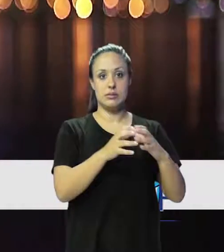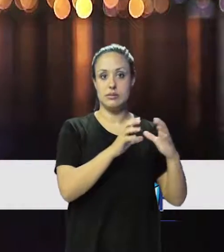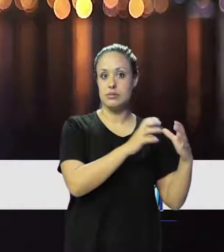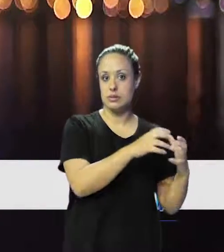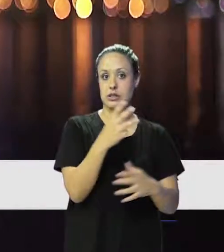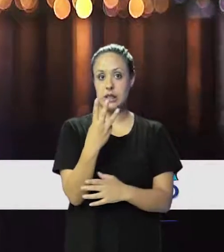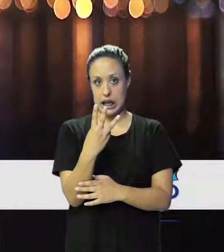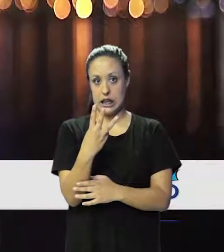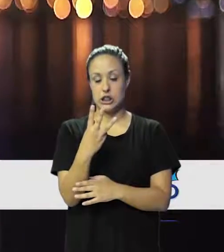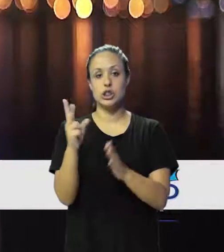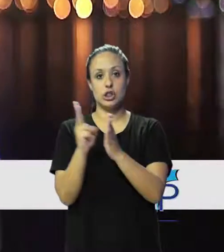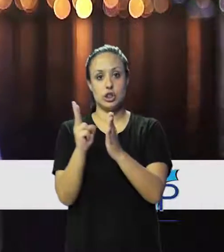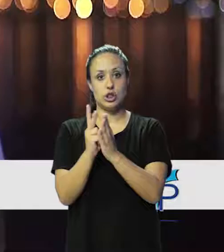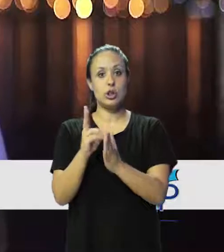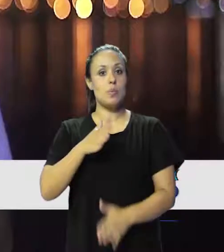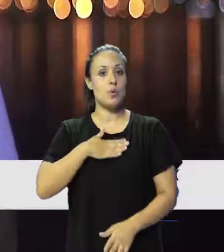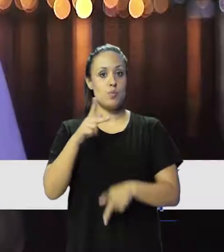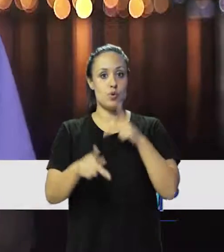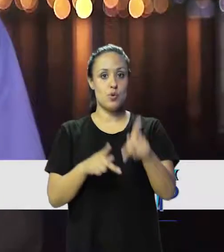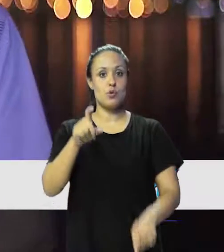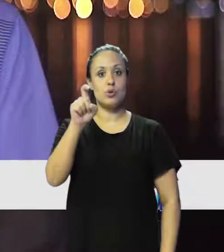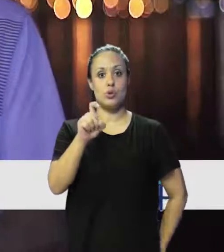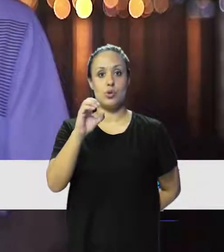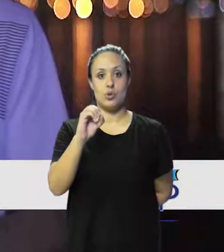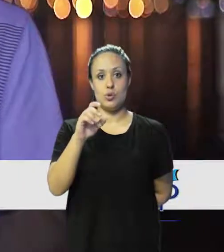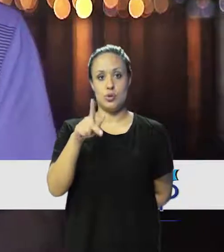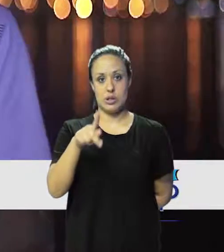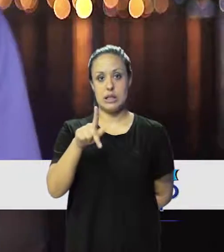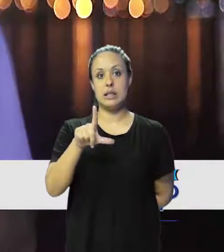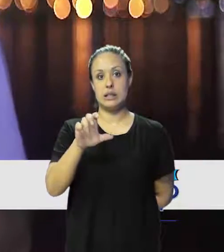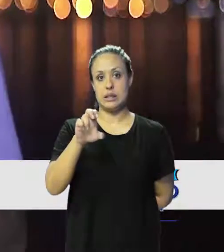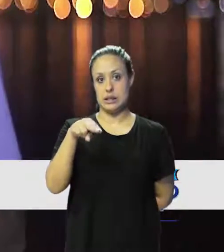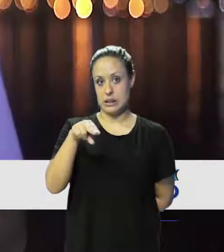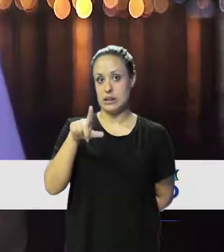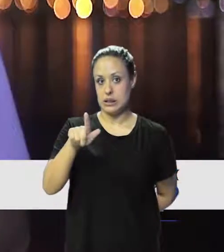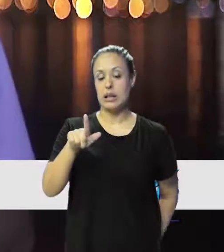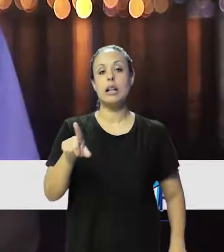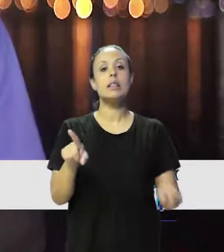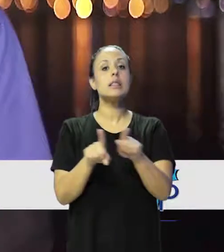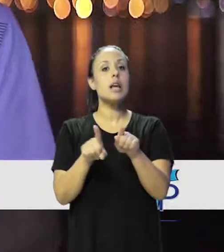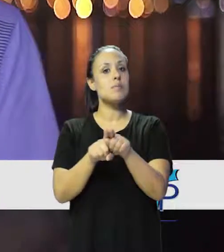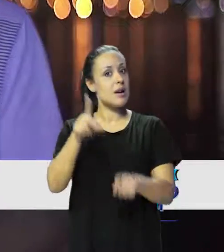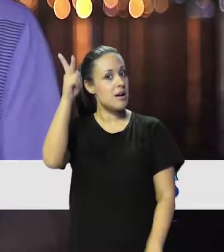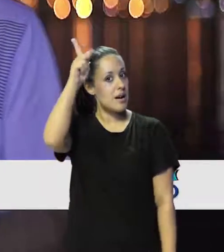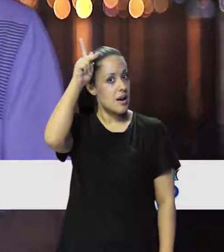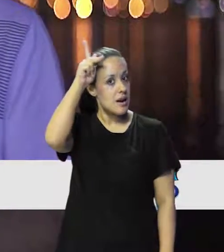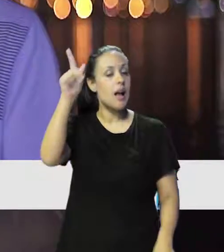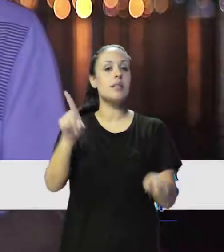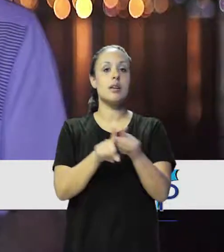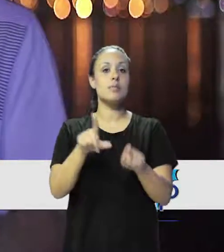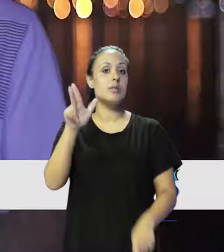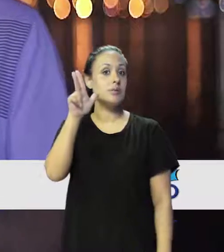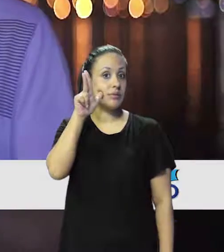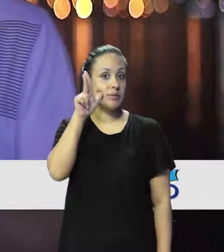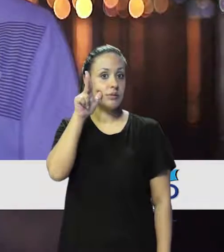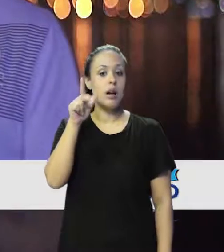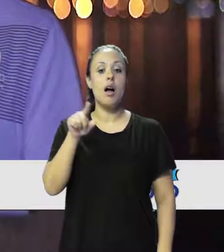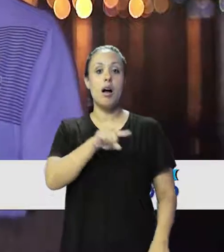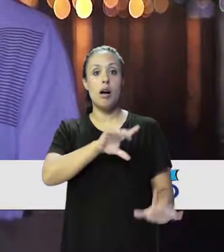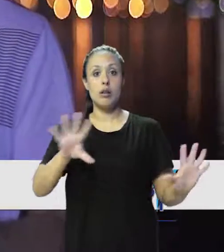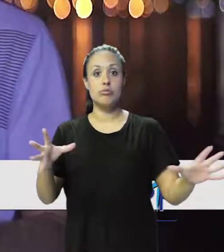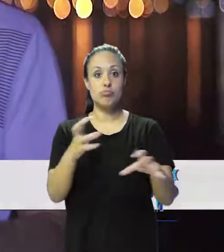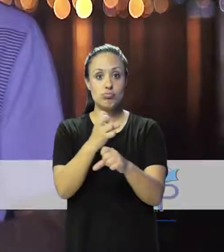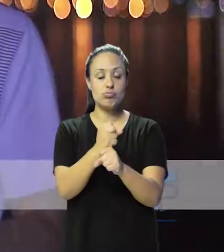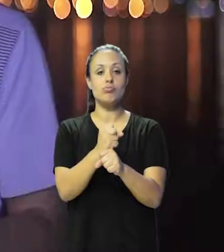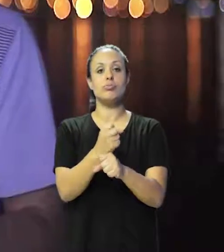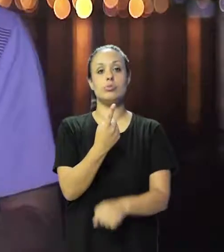existe, né, três etnias, três povos, né, indígenas. O meu povo, que é Xhoklén-Lacanoa, tem os Caingangue e tem os Guarani,